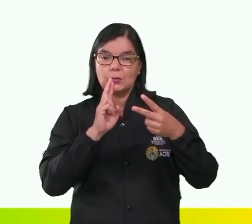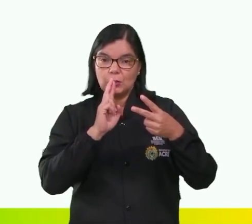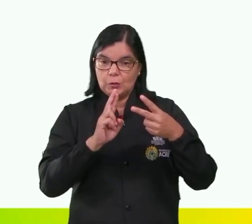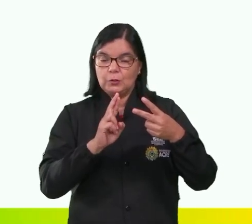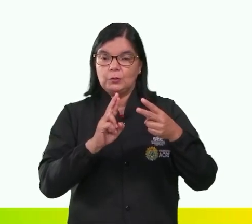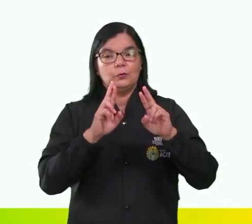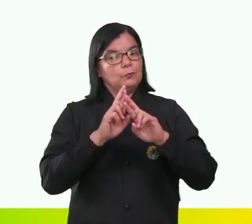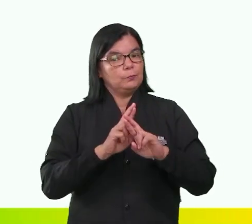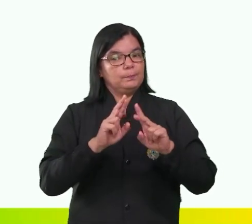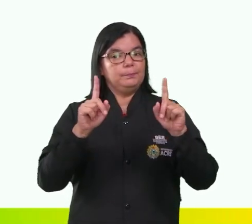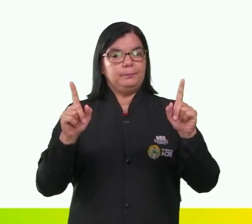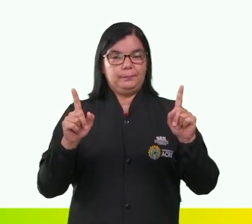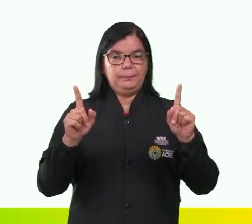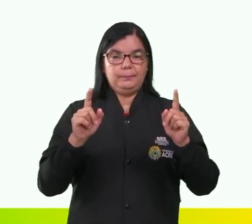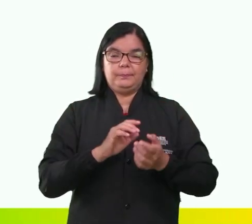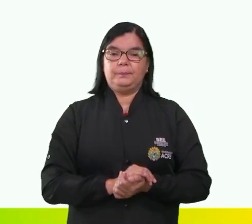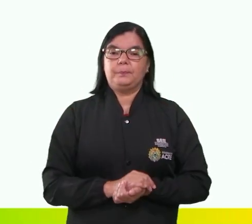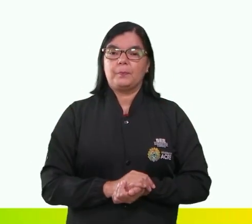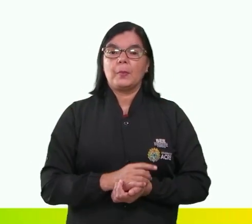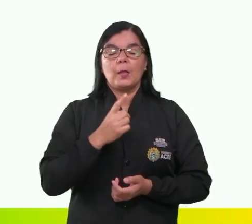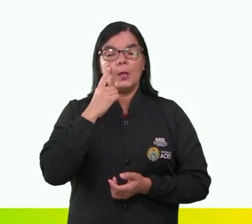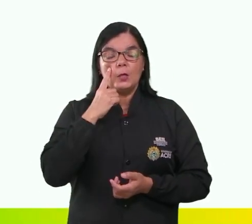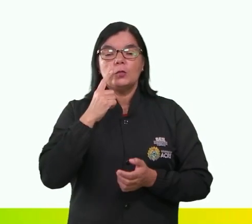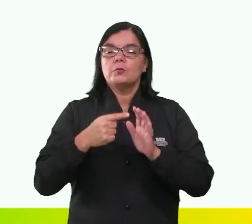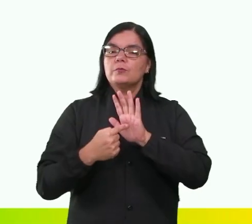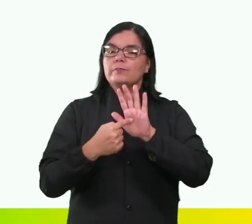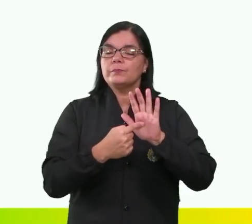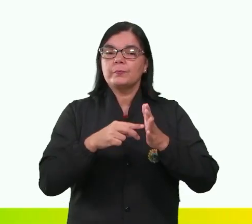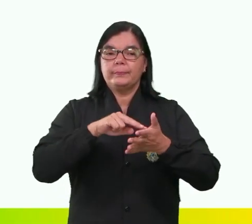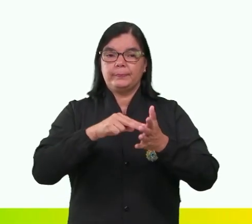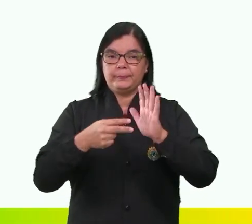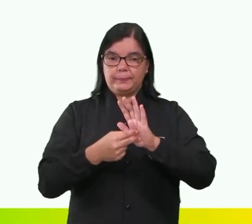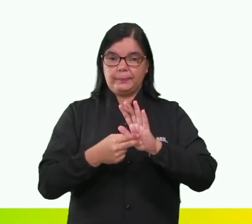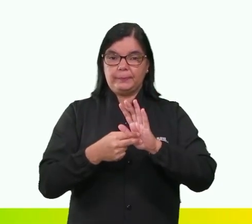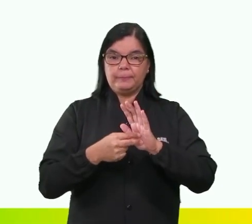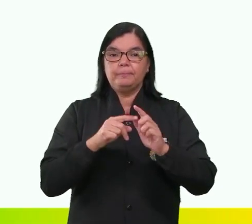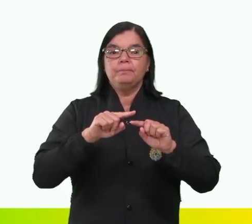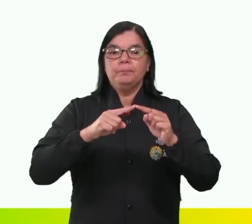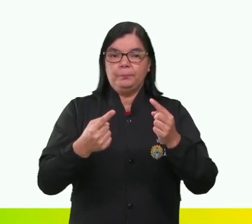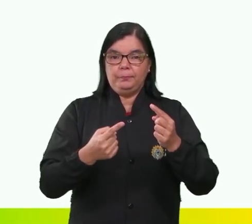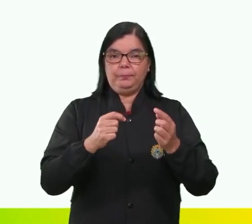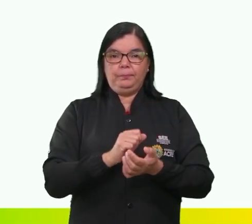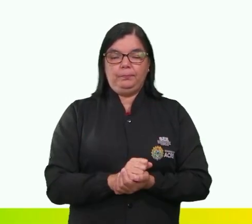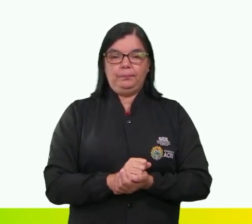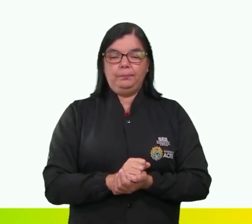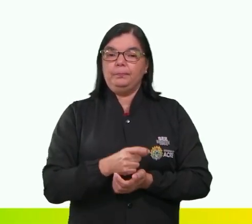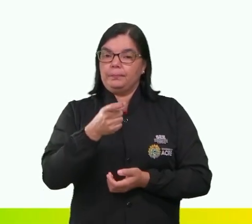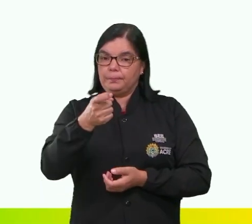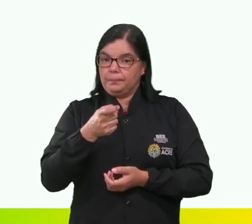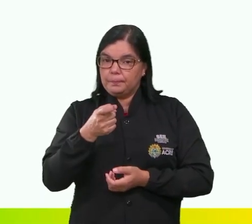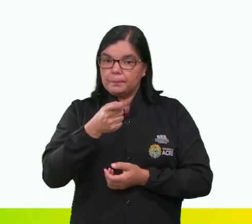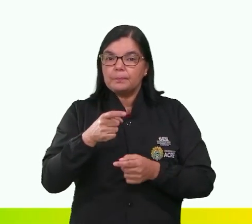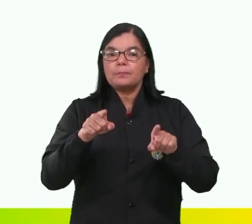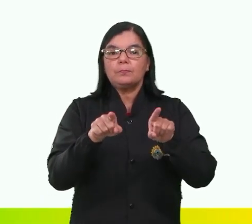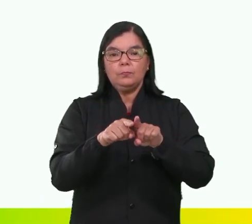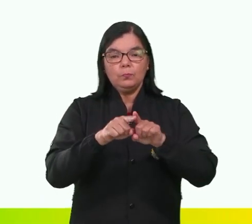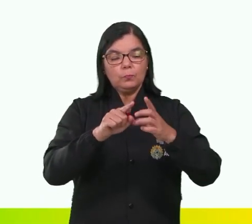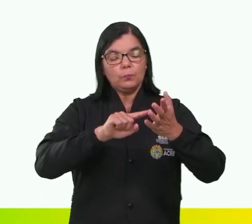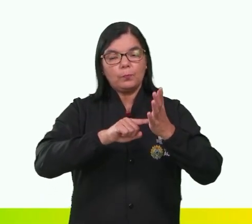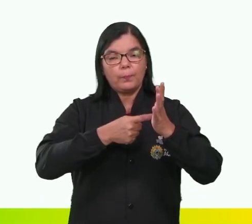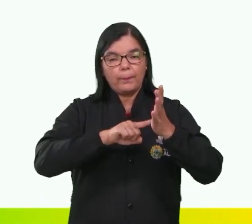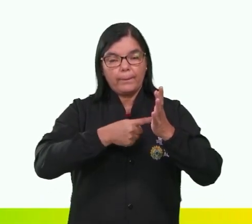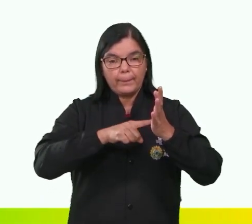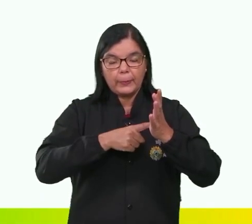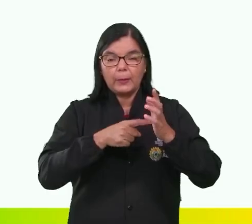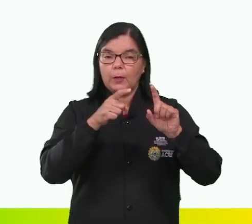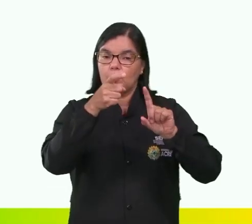reais distintas. Graficamente, isso vai significar que a parábola intersecta o eixo das abscissas, ou seja, o